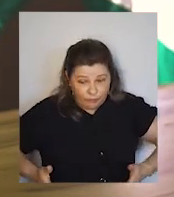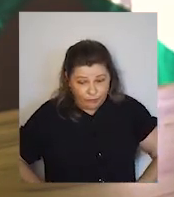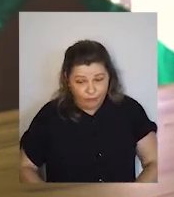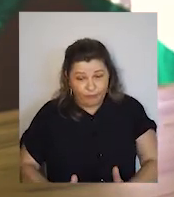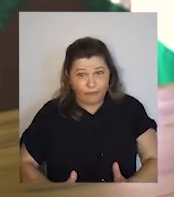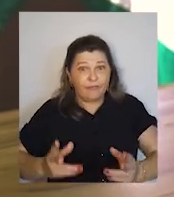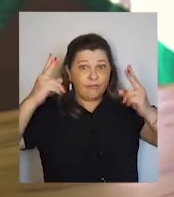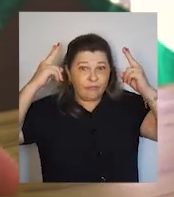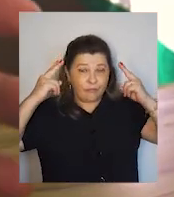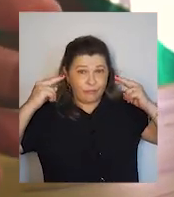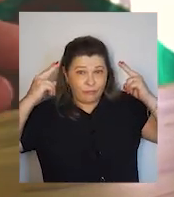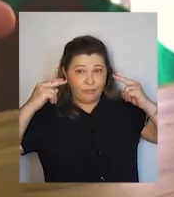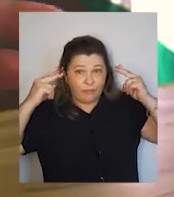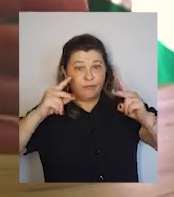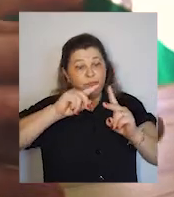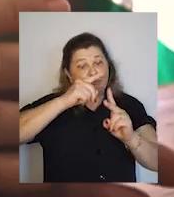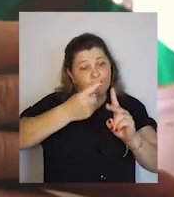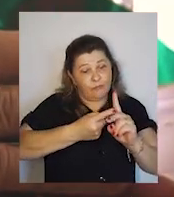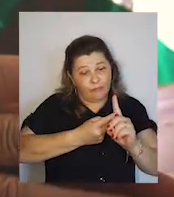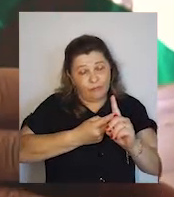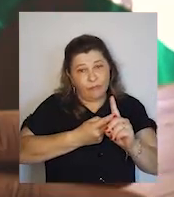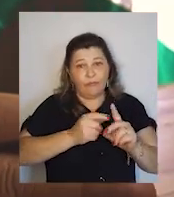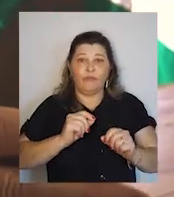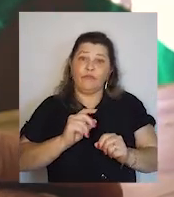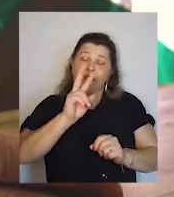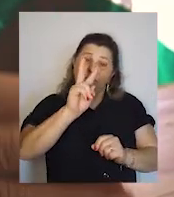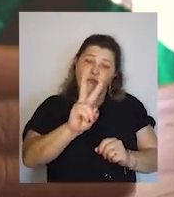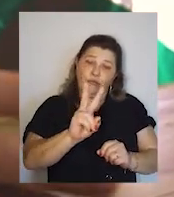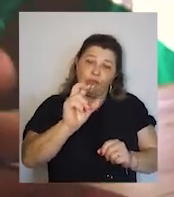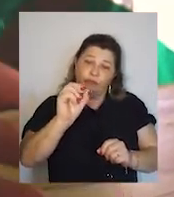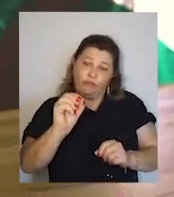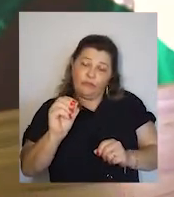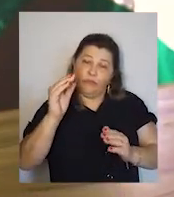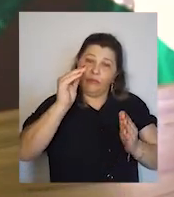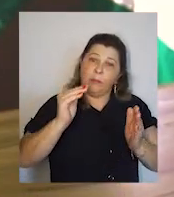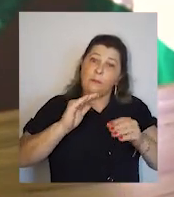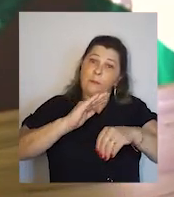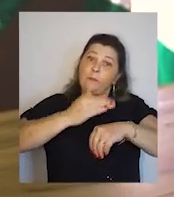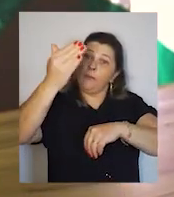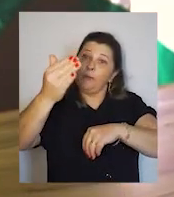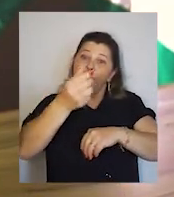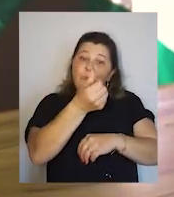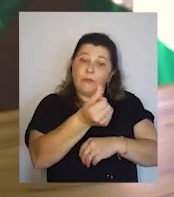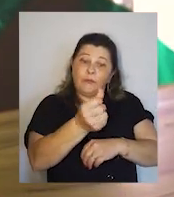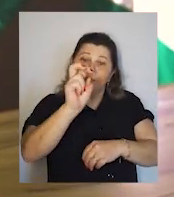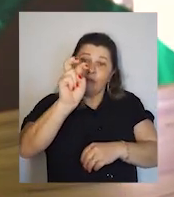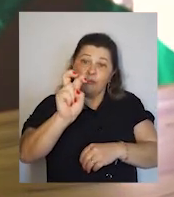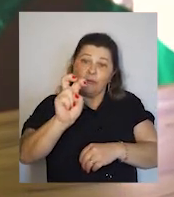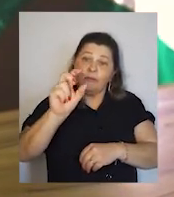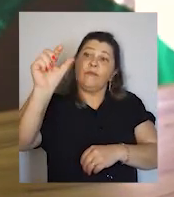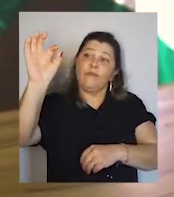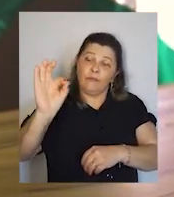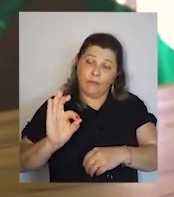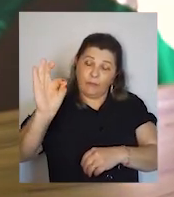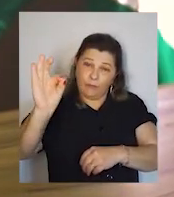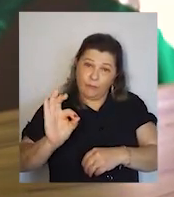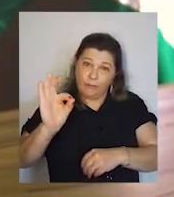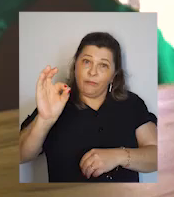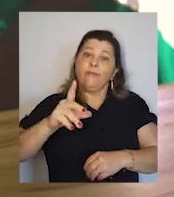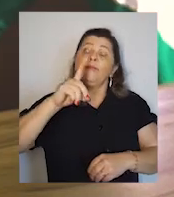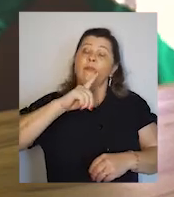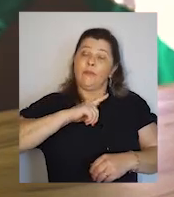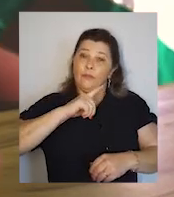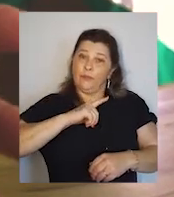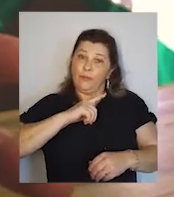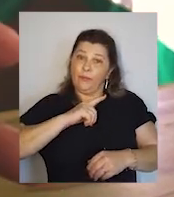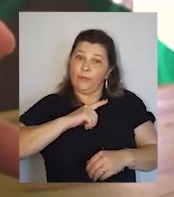partos naturais tenham aumentado de em torno de 20%, 25% para mais de 65% no nosso município. Também temos